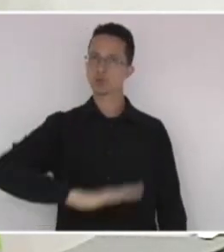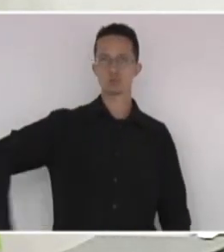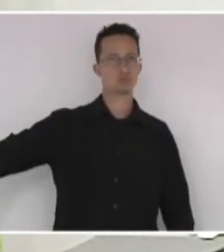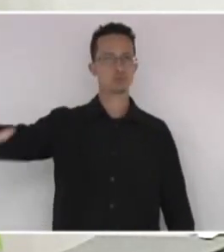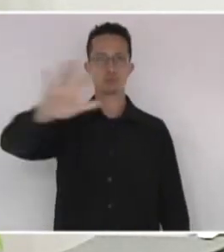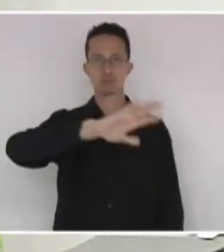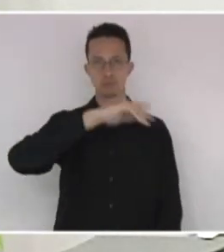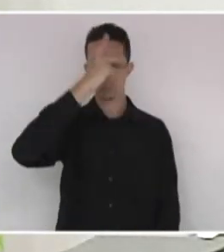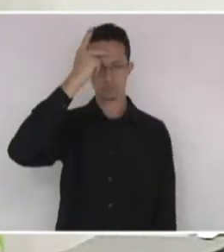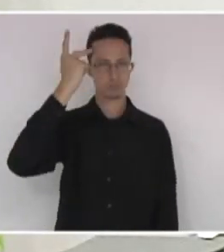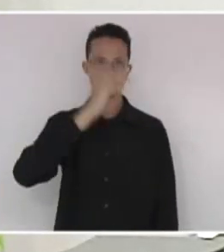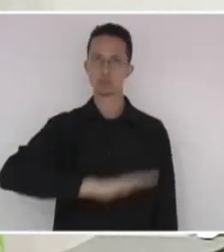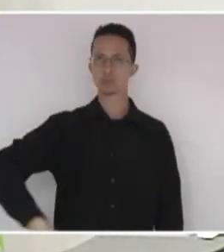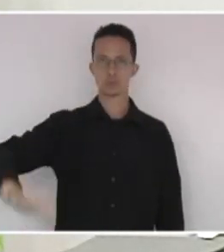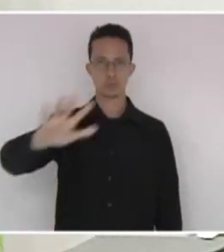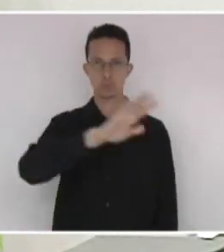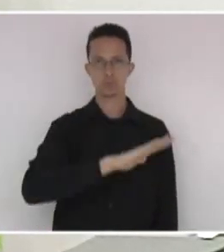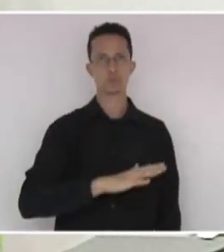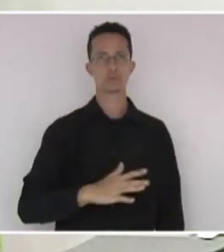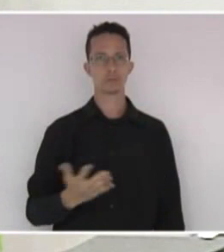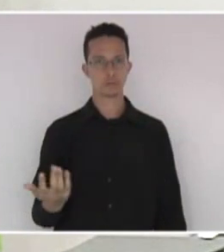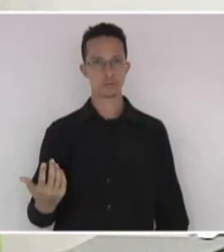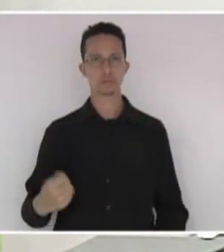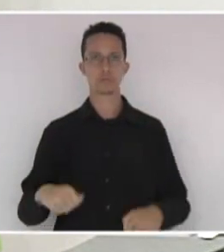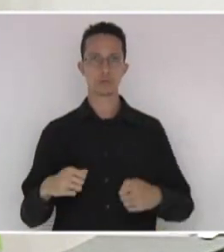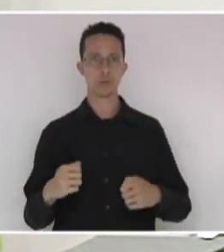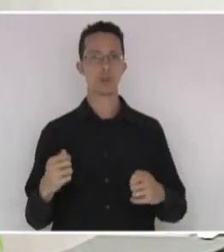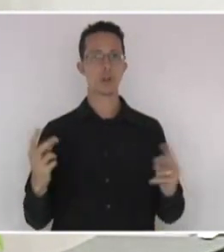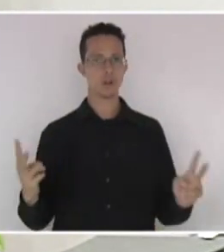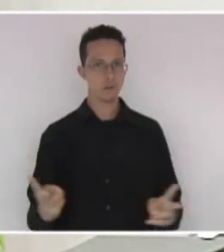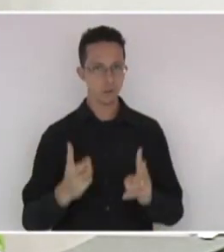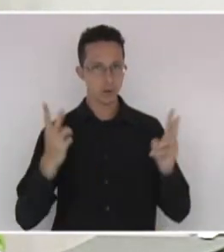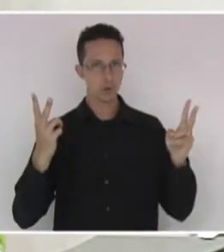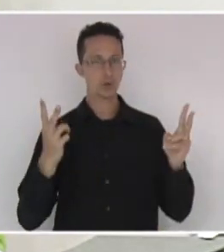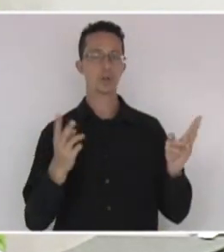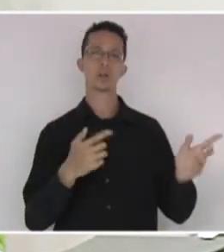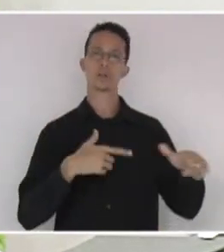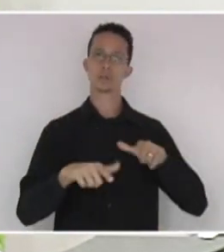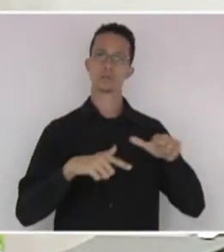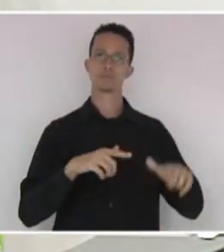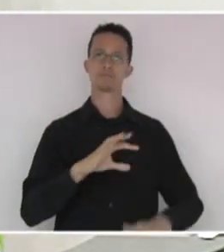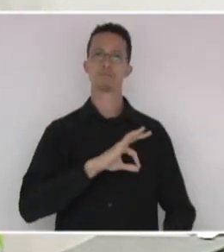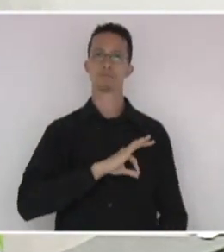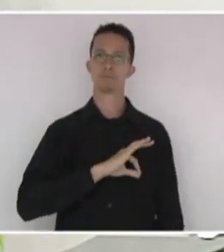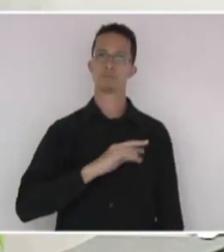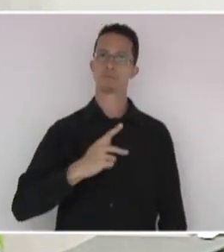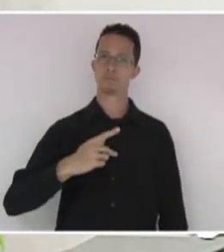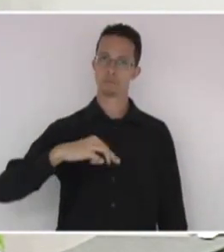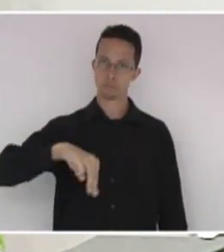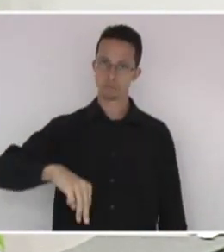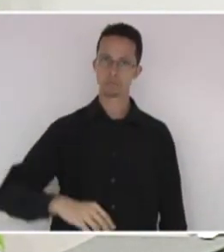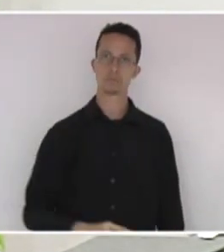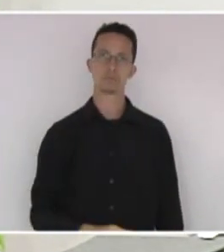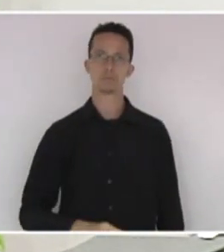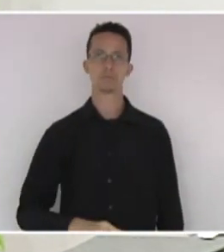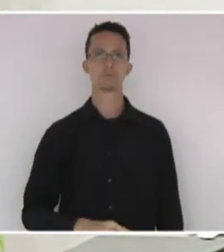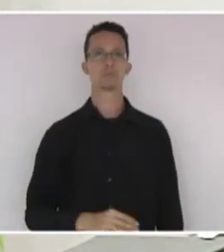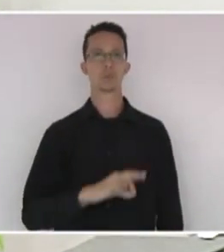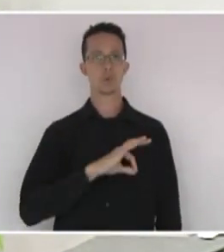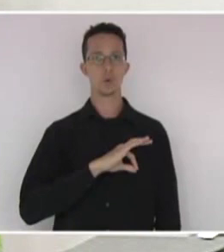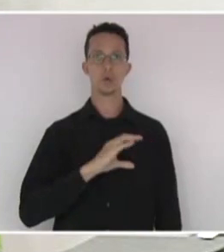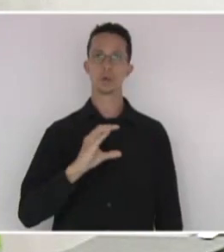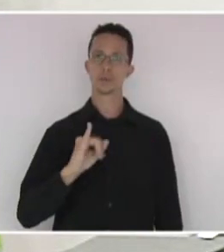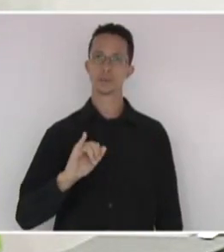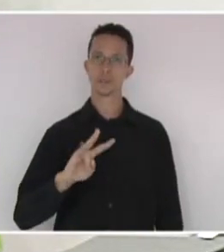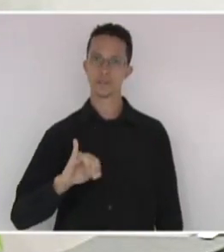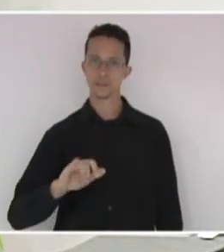valorizar mais o trabalho da Polícia Militar, vamos valorizar mais o trabalho da Polícia Civil, vamos mostrar que nós, cidadãos, que